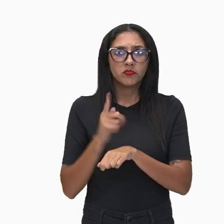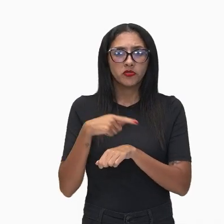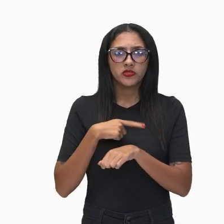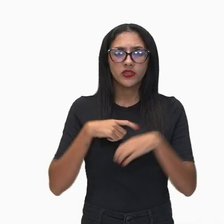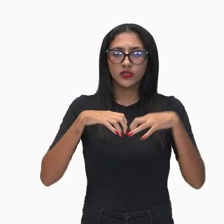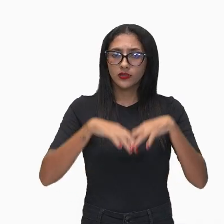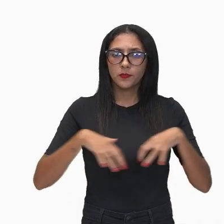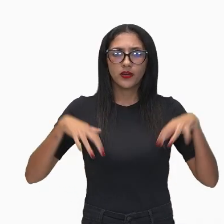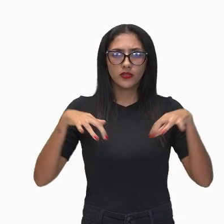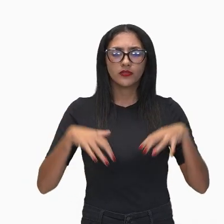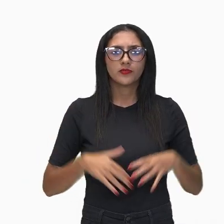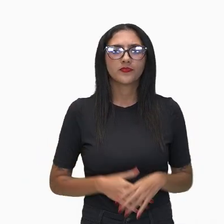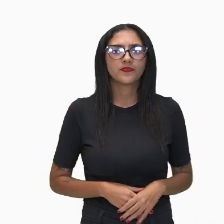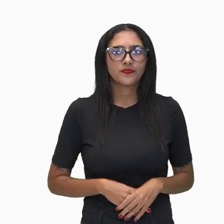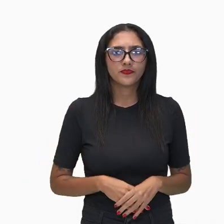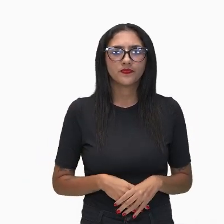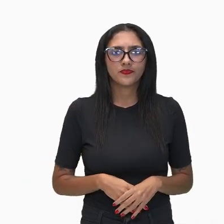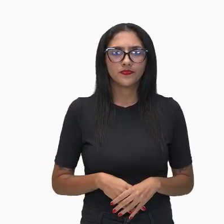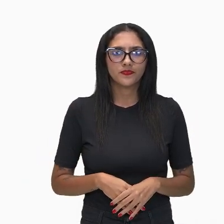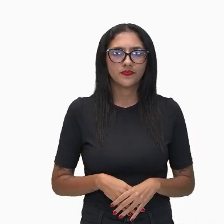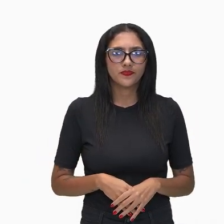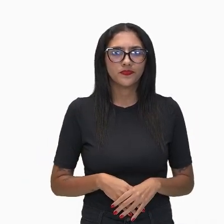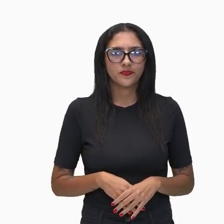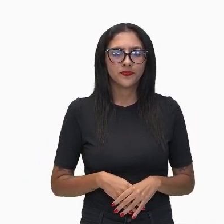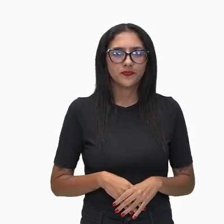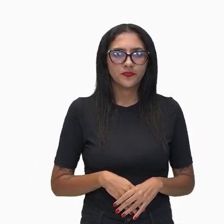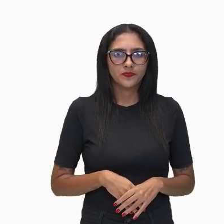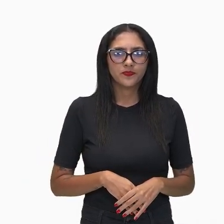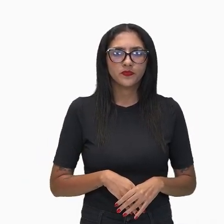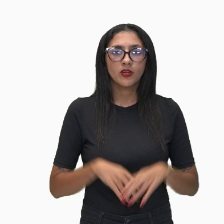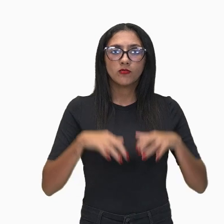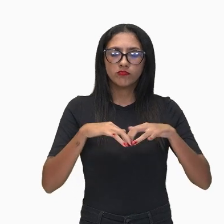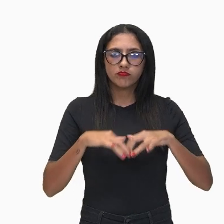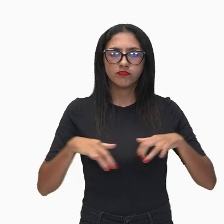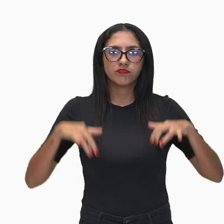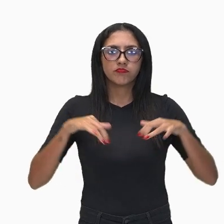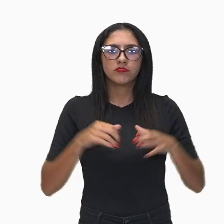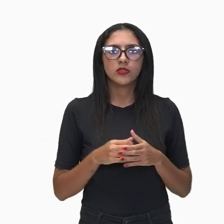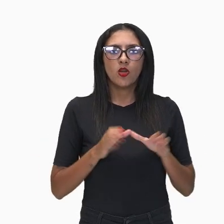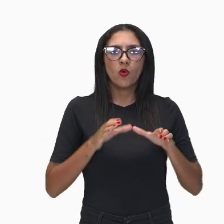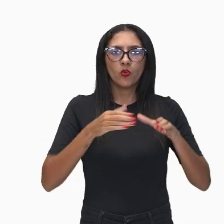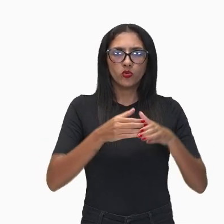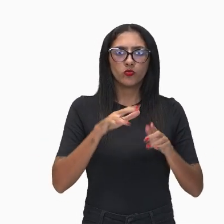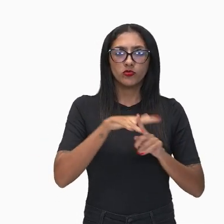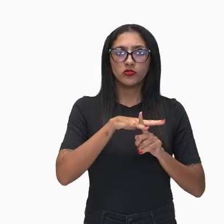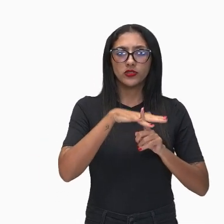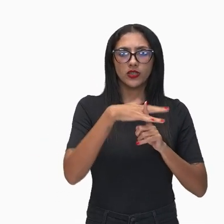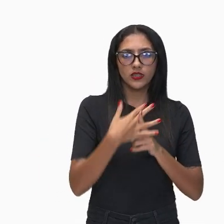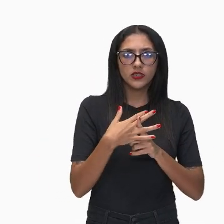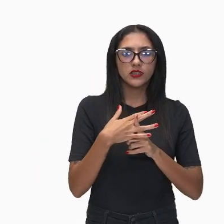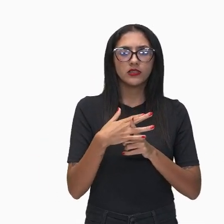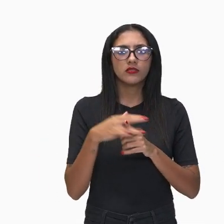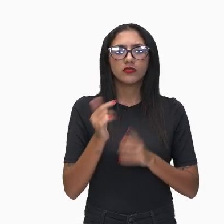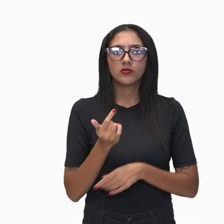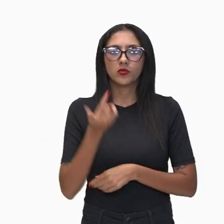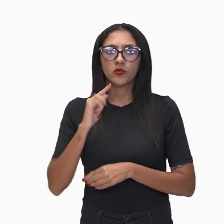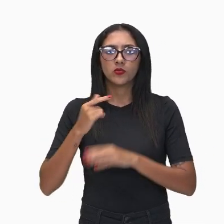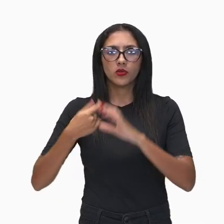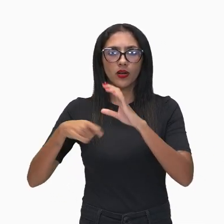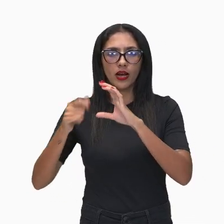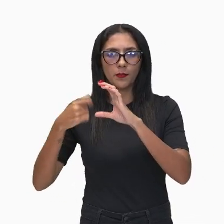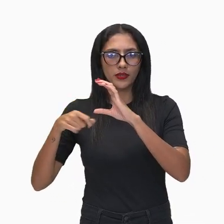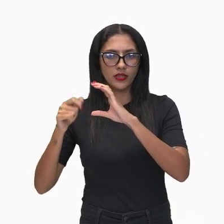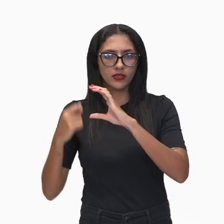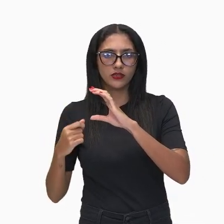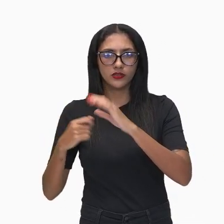divisão, tá? Então nós tivemos ali a divisão entre um bloco socialista e um bloco que era o capitalista,